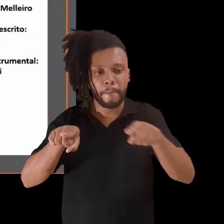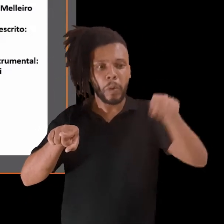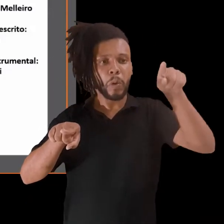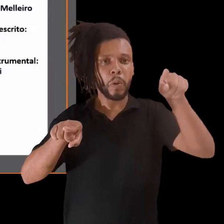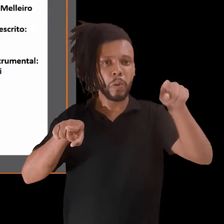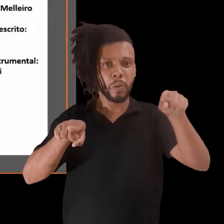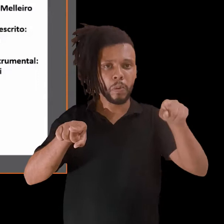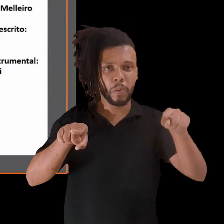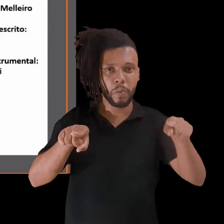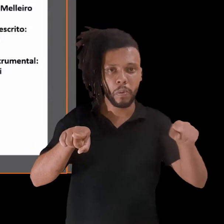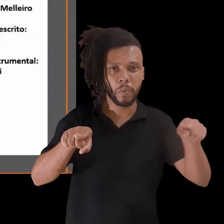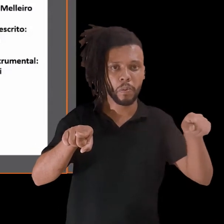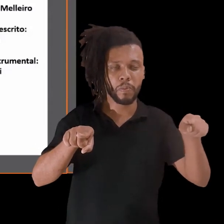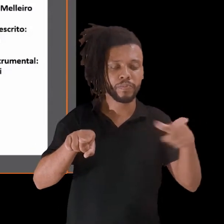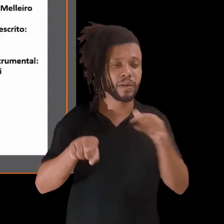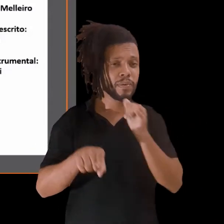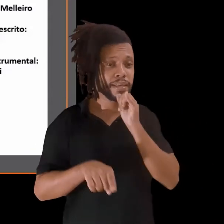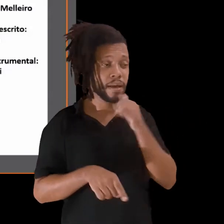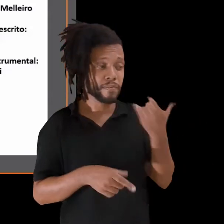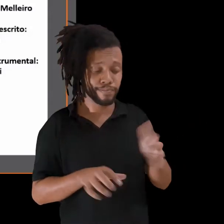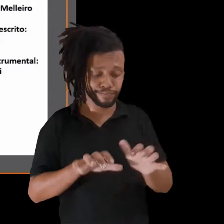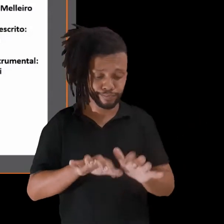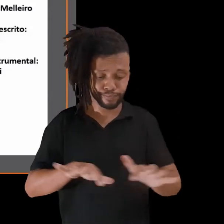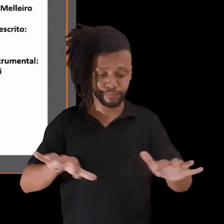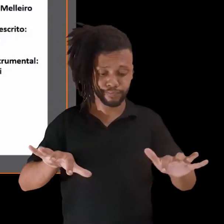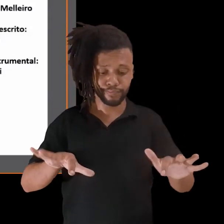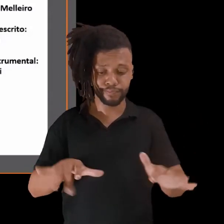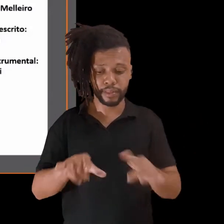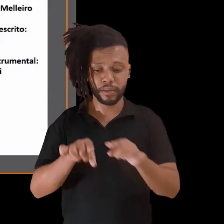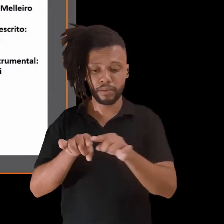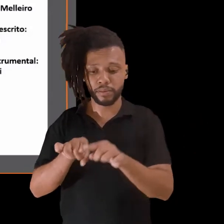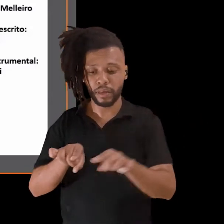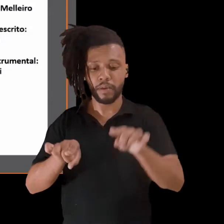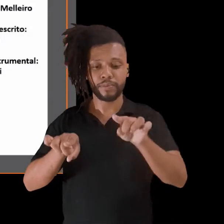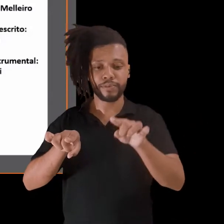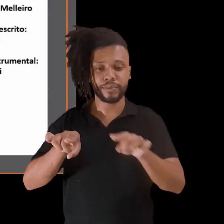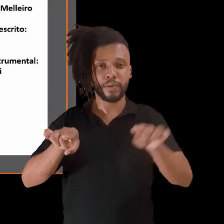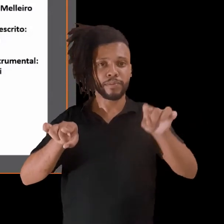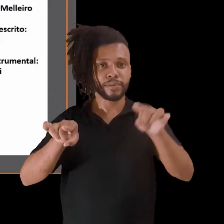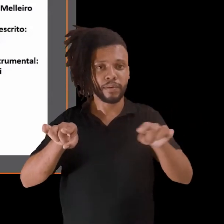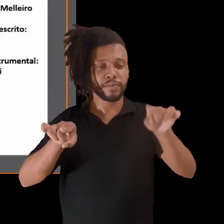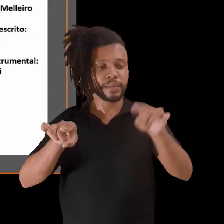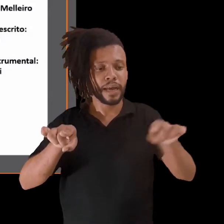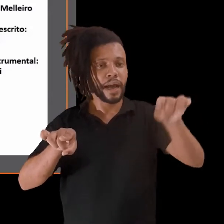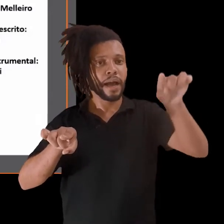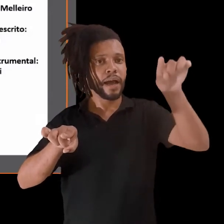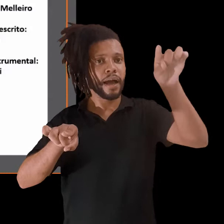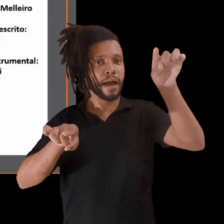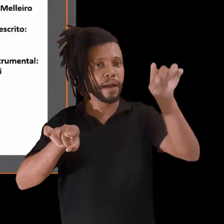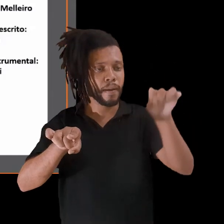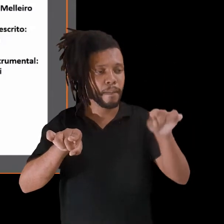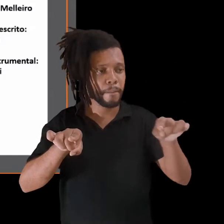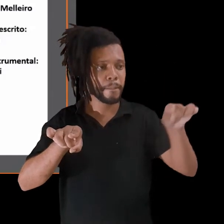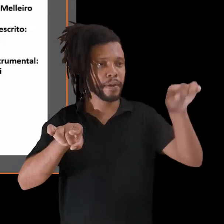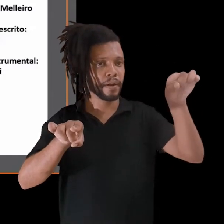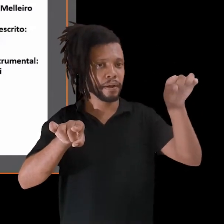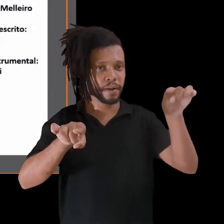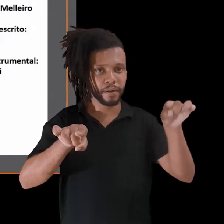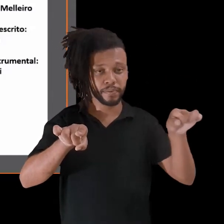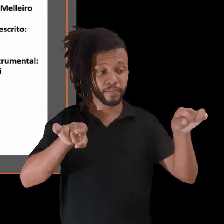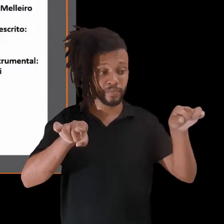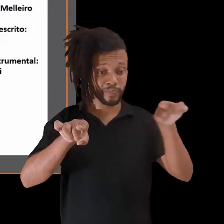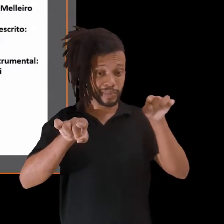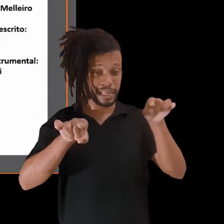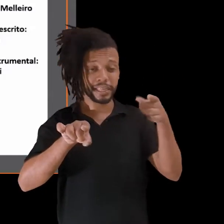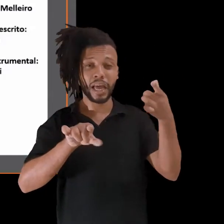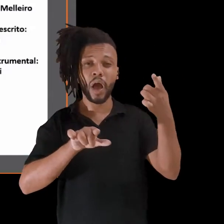um portamento. Jabuti, jabuti, jabuti, jabuticaba. O portamento é